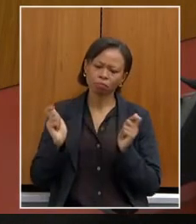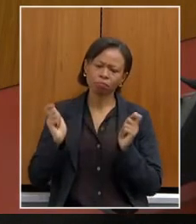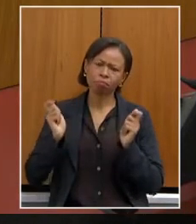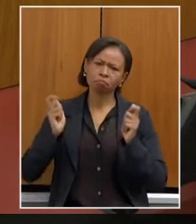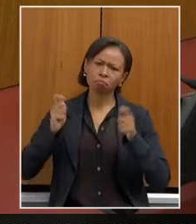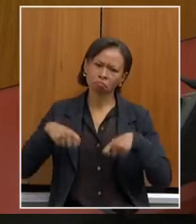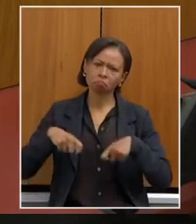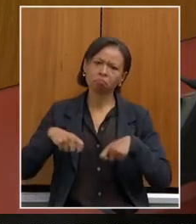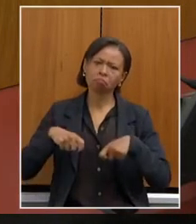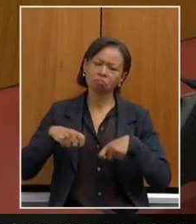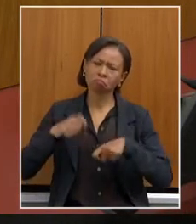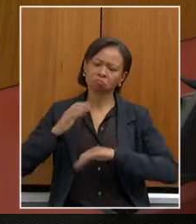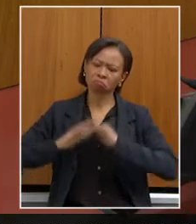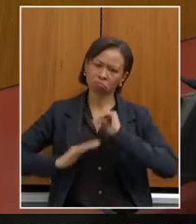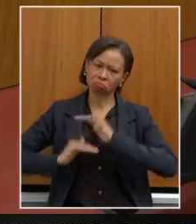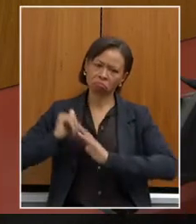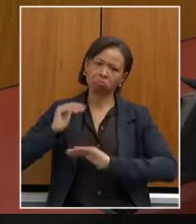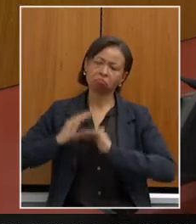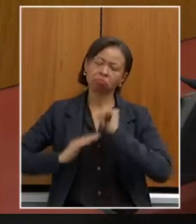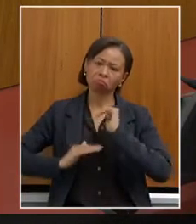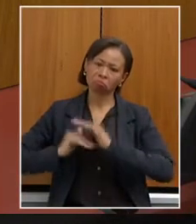preparada